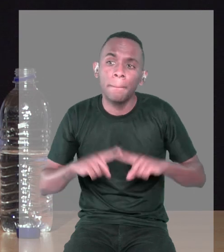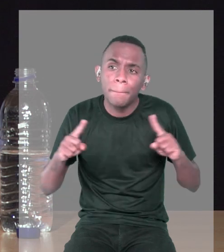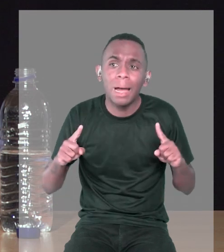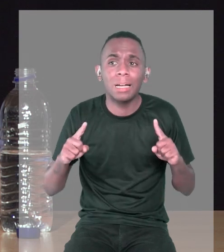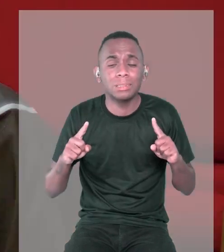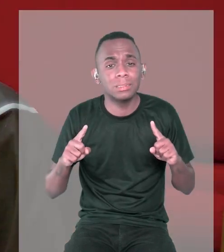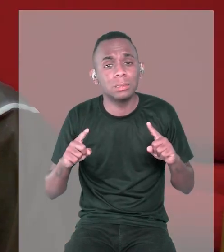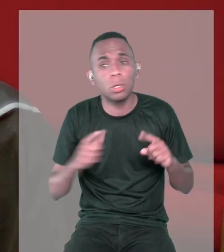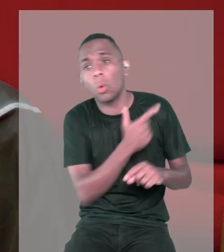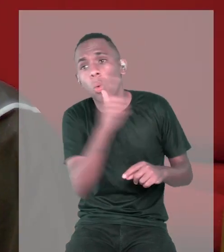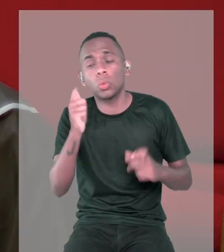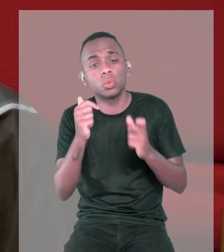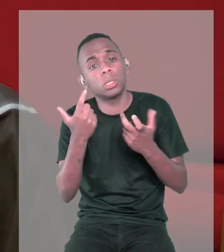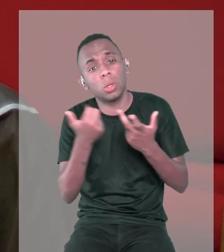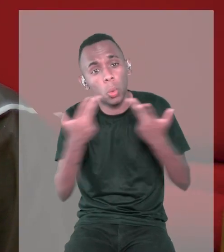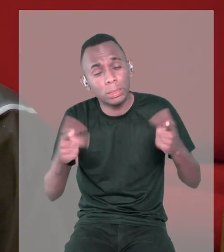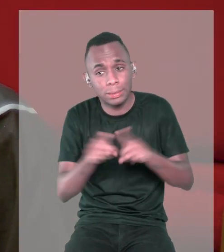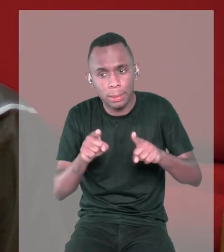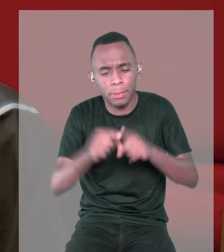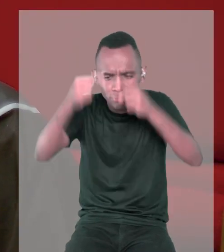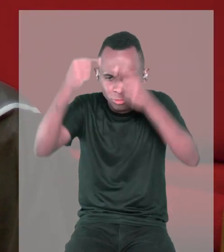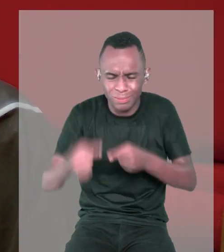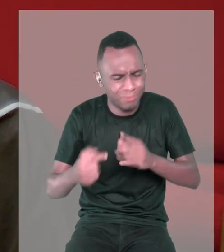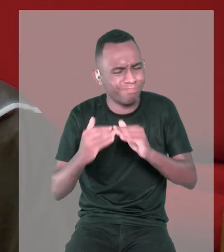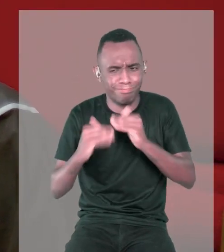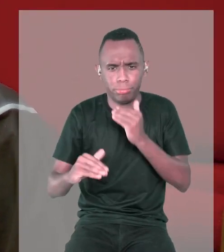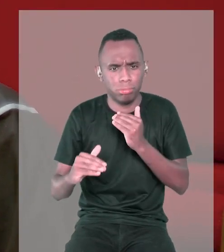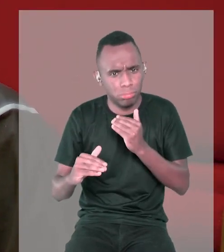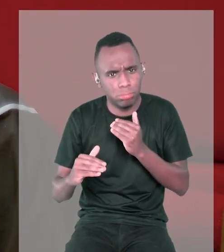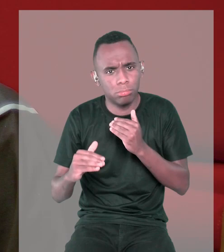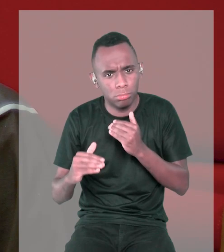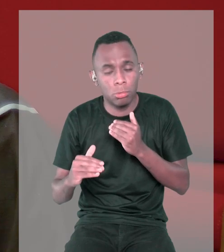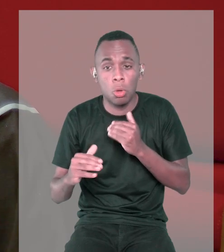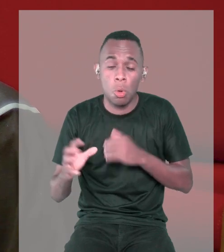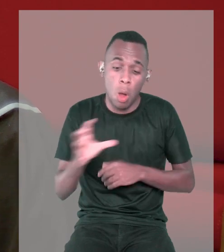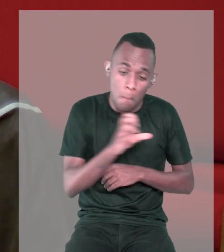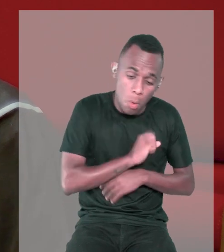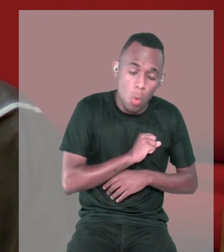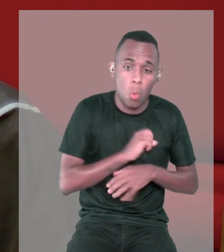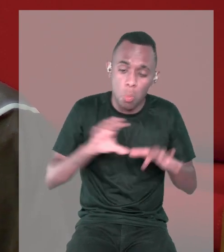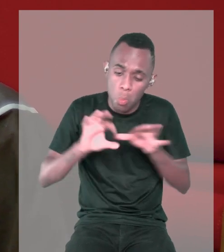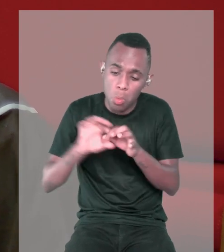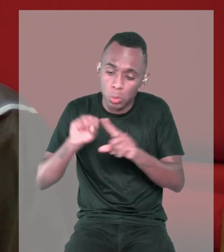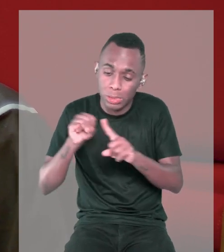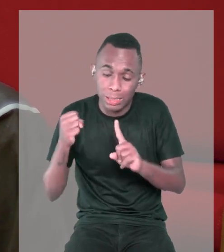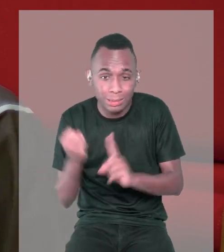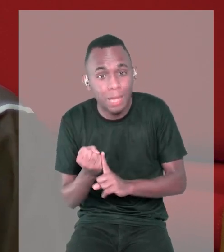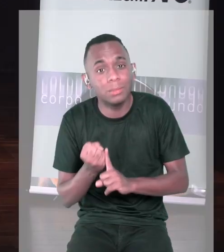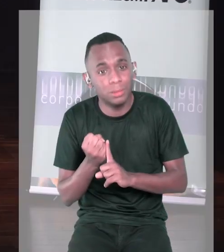Mas se é assim por um lado, é apenas porque, por outro lado, enfrentando esse desacordo entre o amor